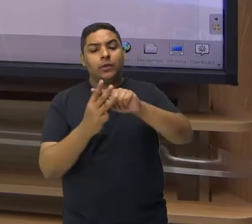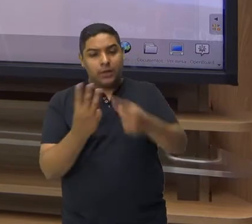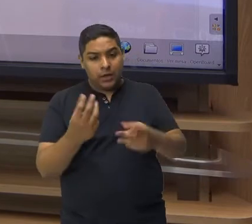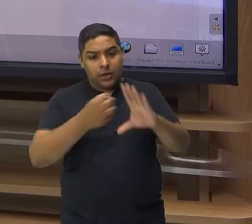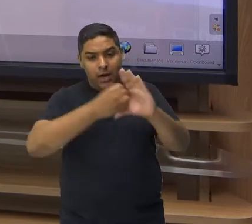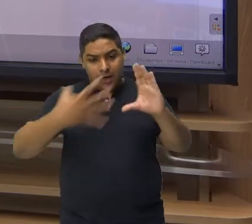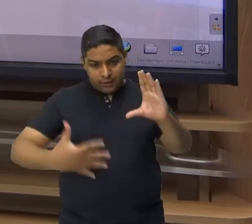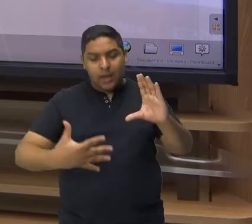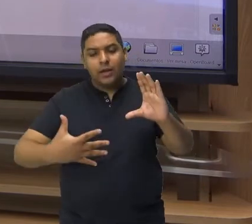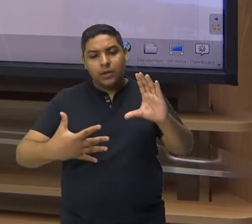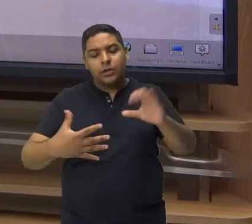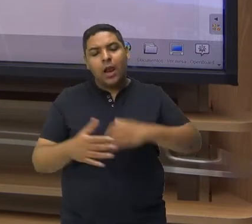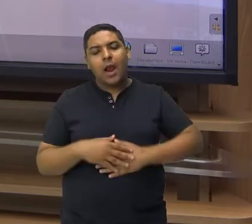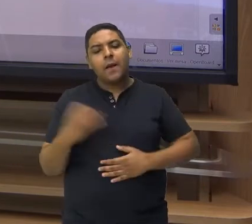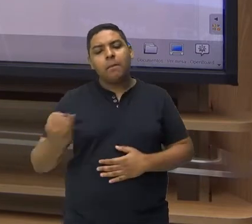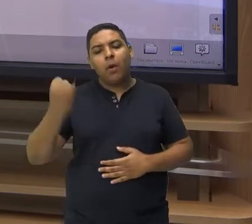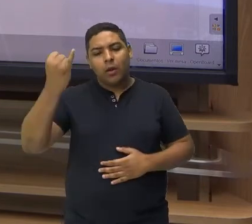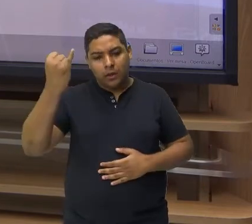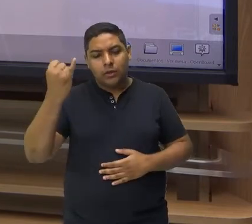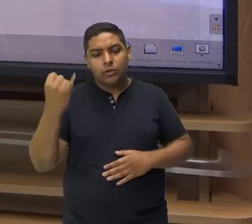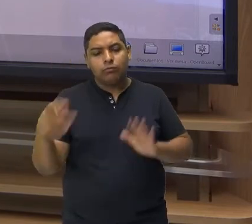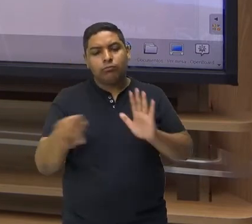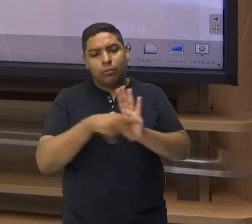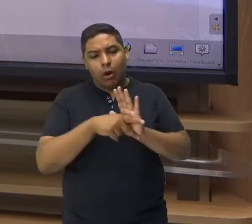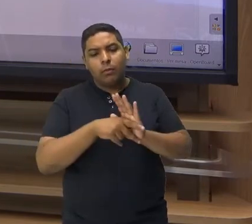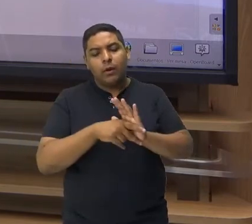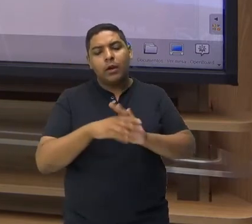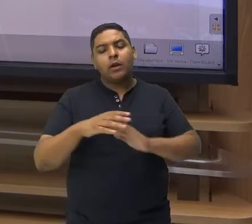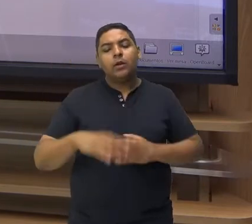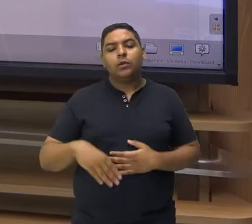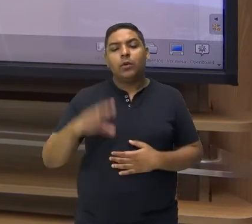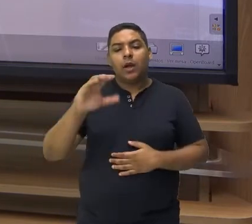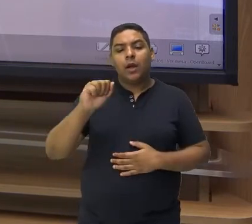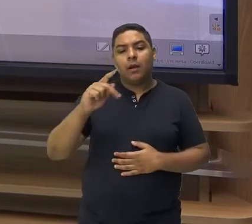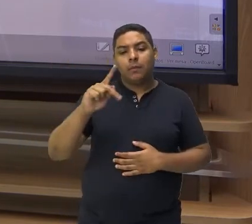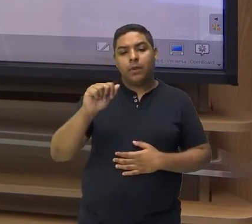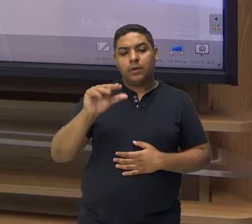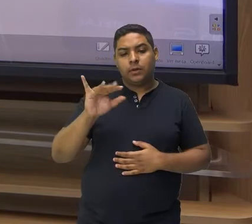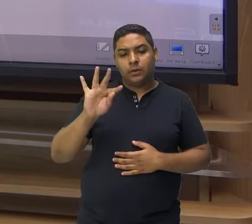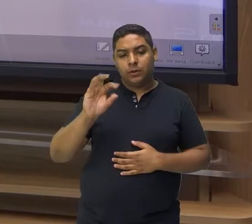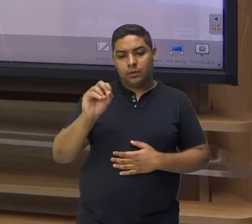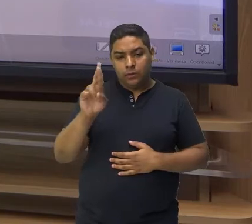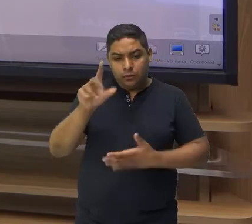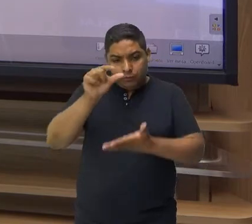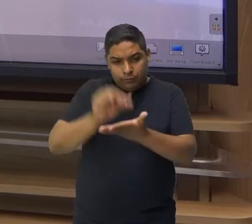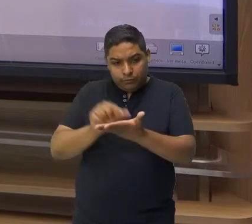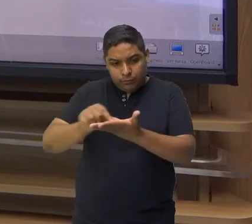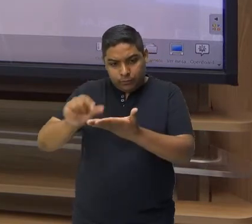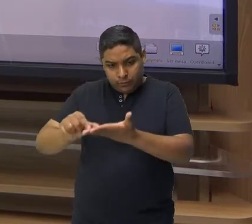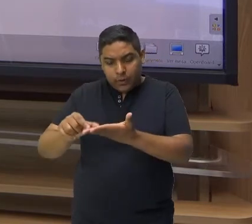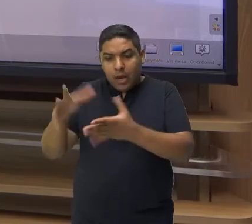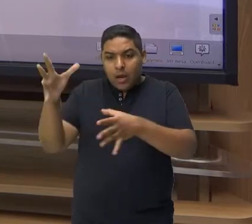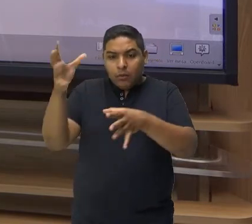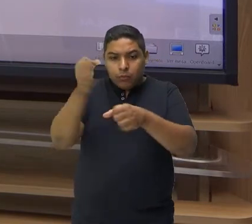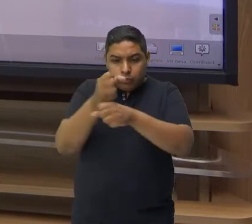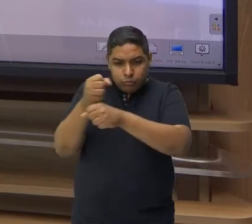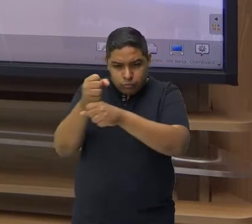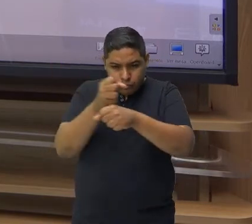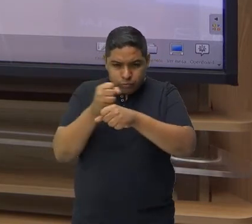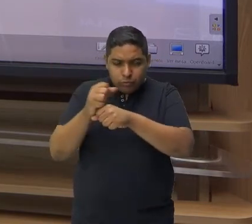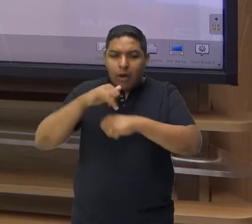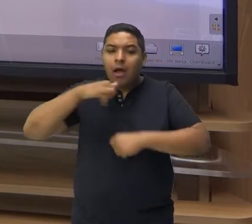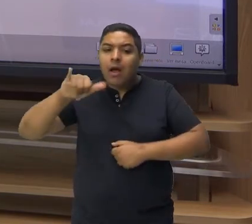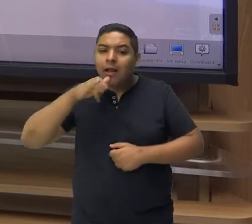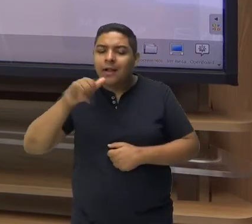que interessam para um capacitor. Primeiro, a quantidade de carga acumulada em cada capacitor é a mesma, não vai mudar,